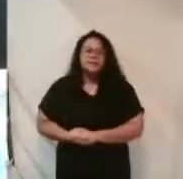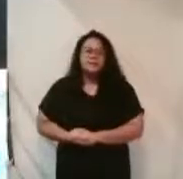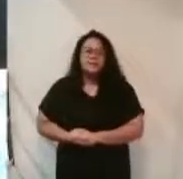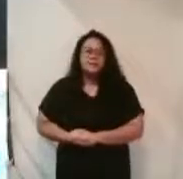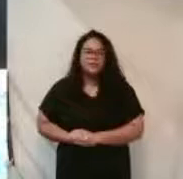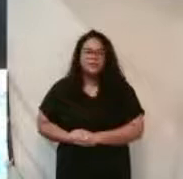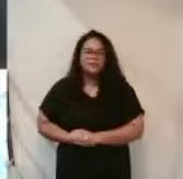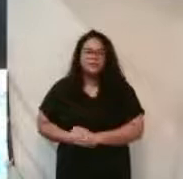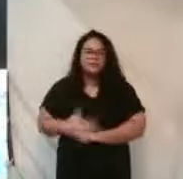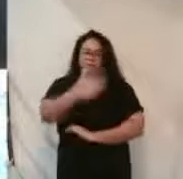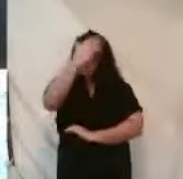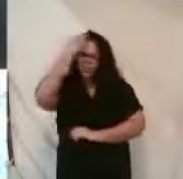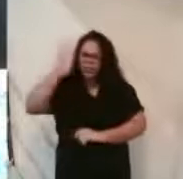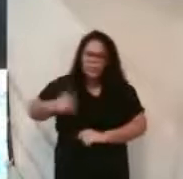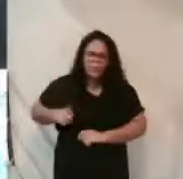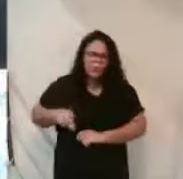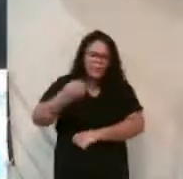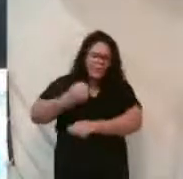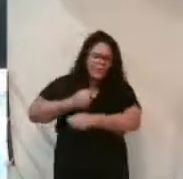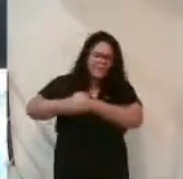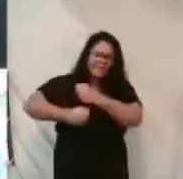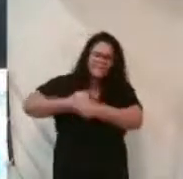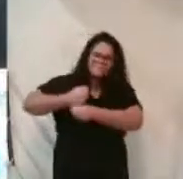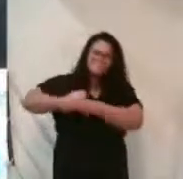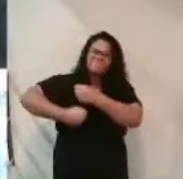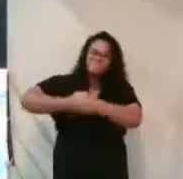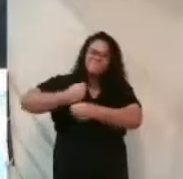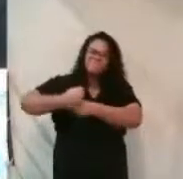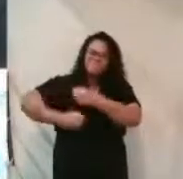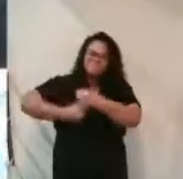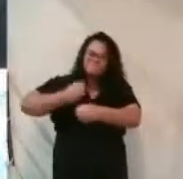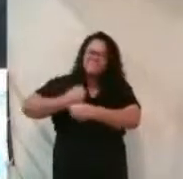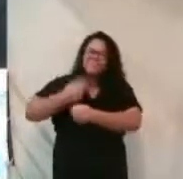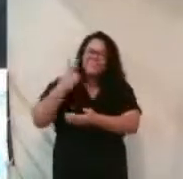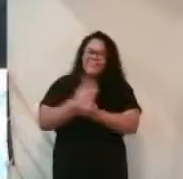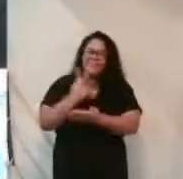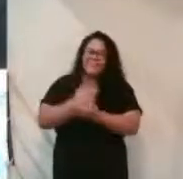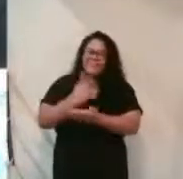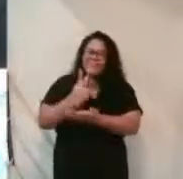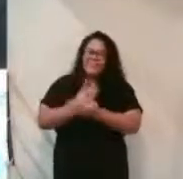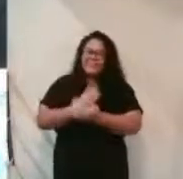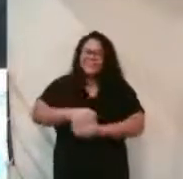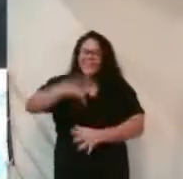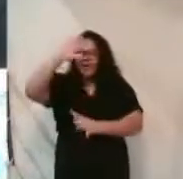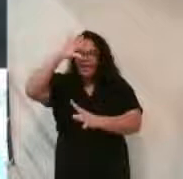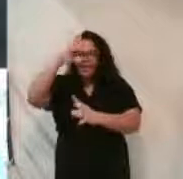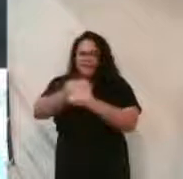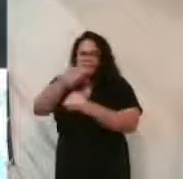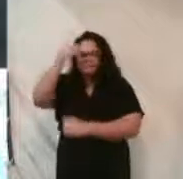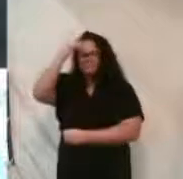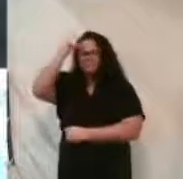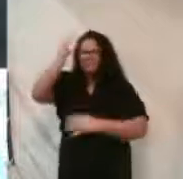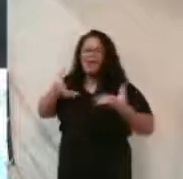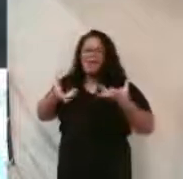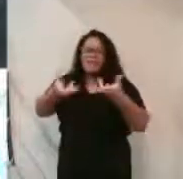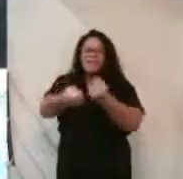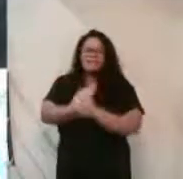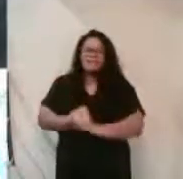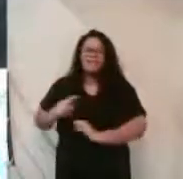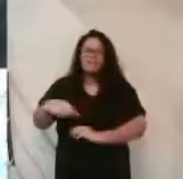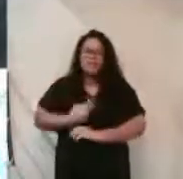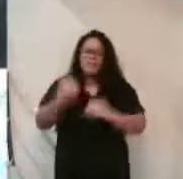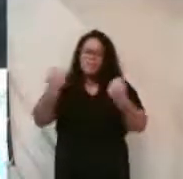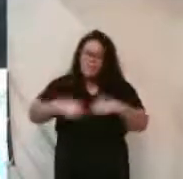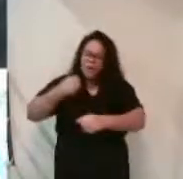público e que acumularam essa experiência maravilhosa, esse treino fantástico, a gente possa, nos próximos